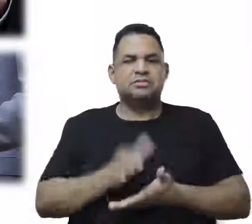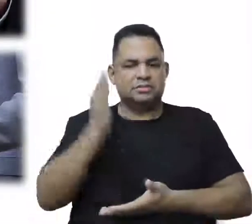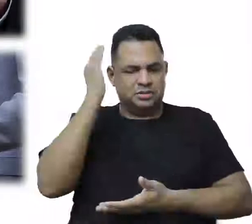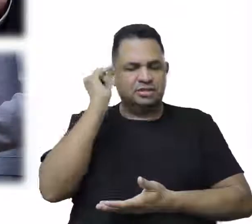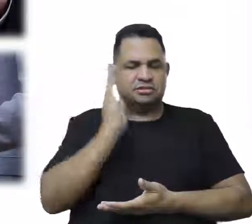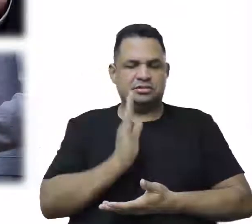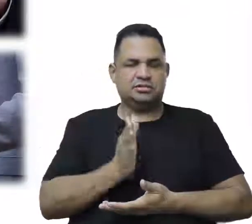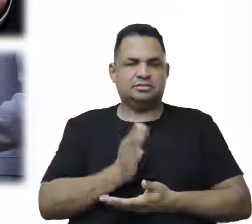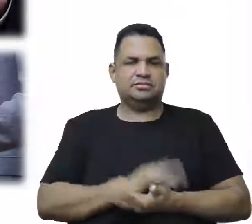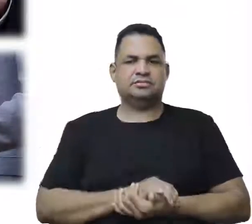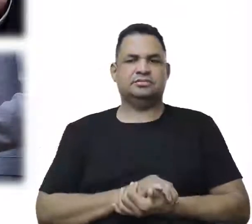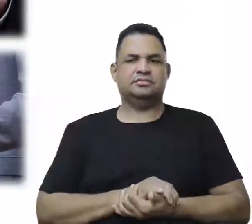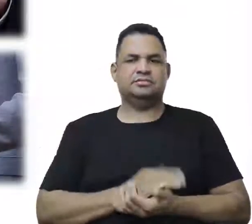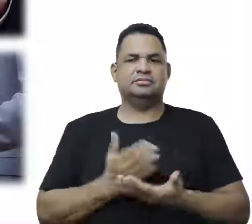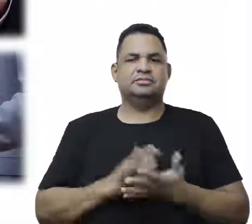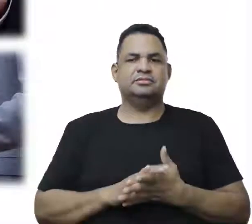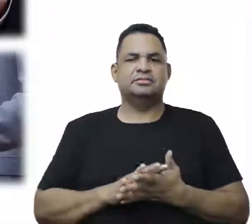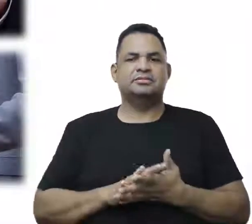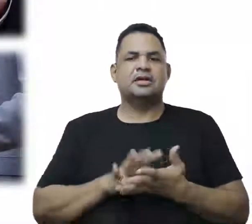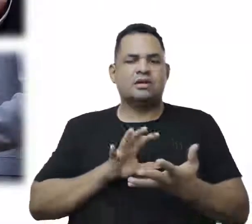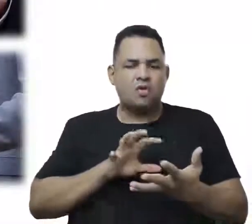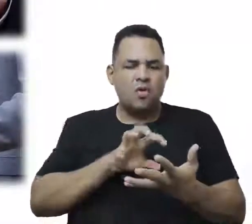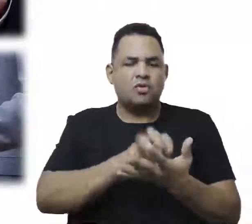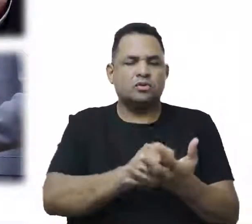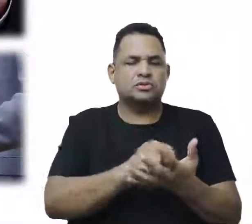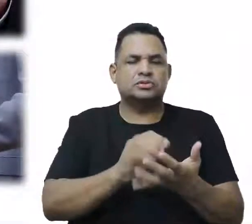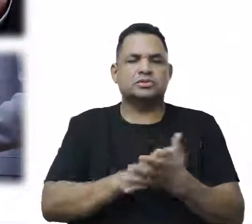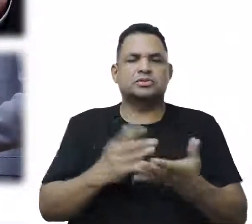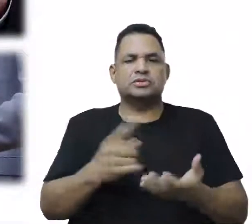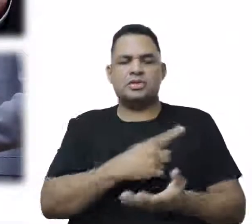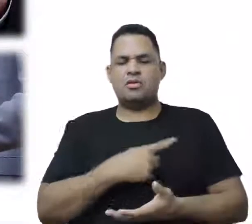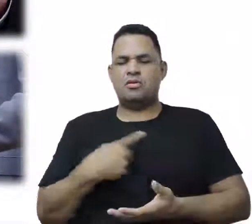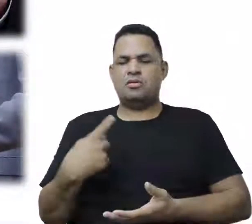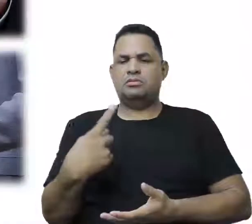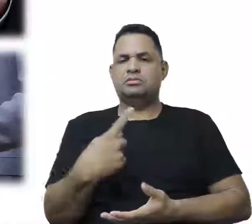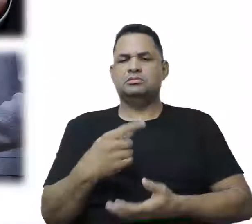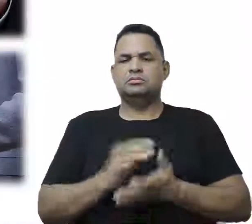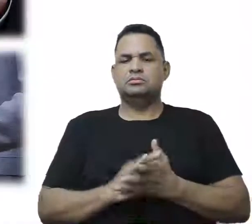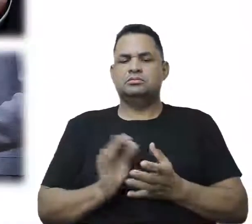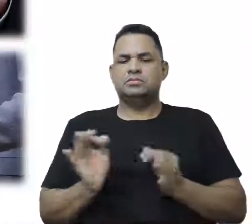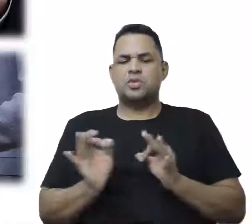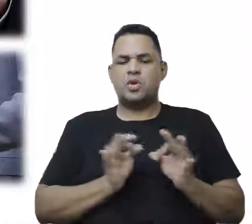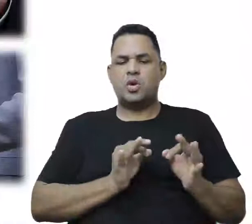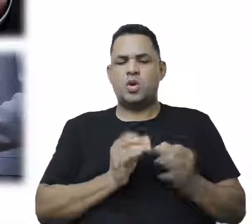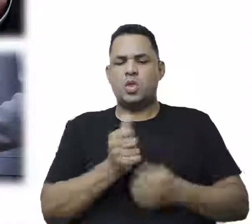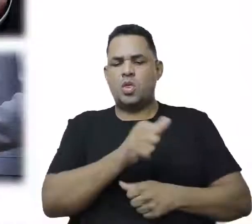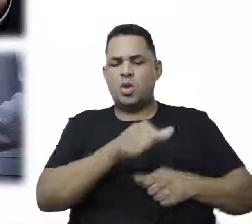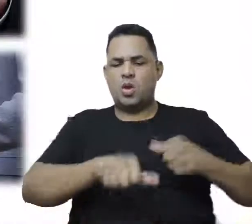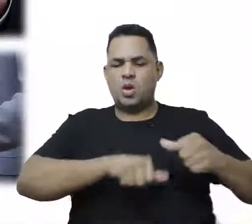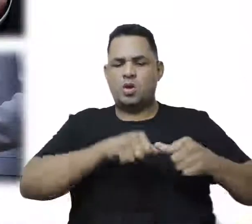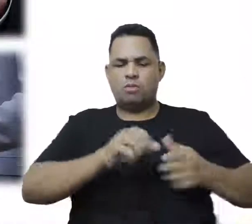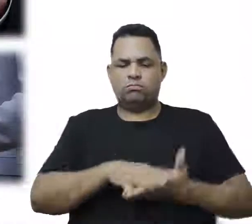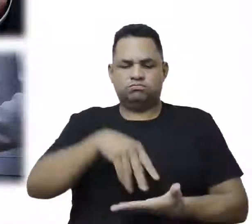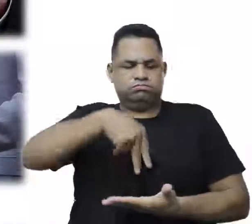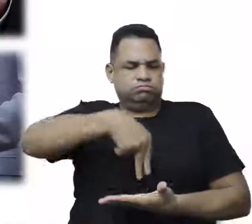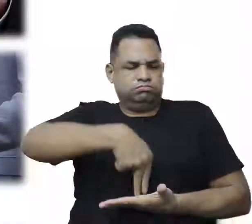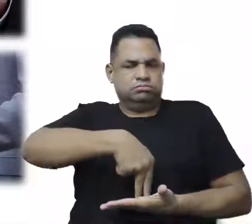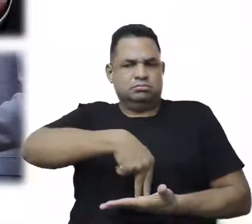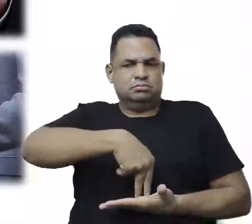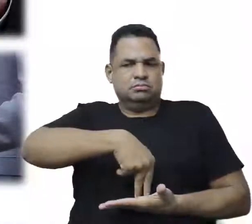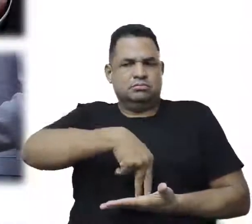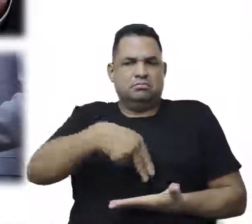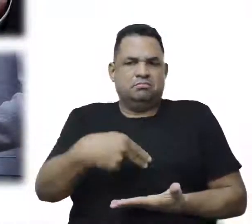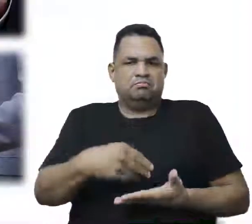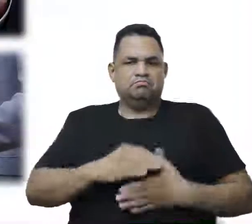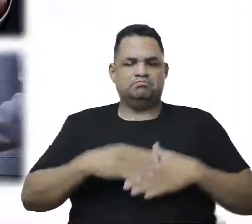é, e a pra gente conquistar faz alguma coisa, a gente muda a postura, né? Exato. Se eu tô mais arqueadinho, eu começo a ficar